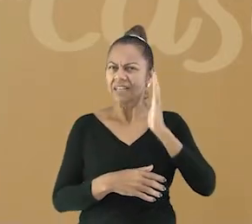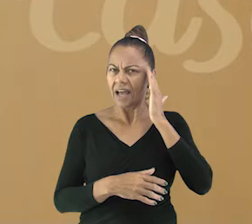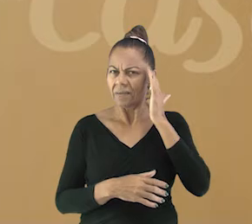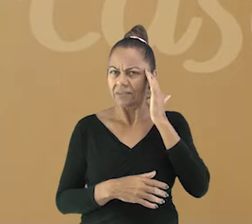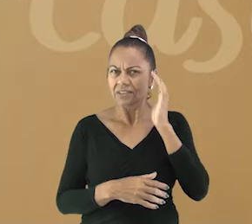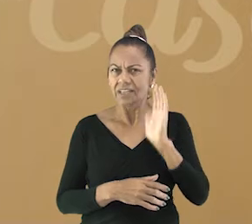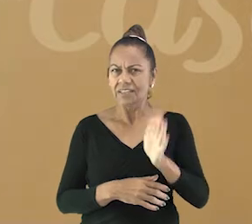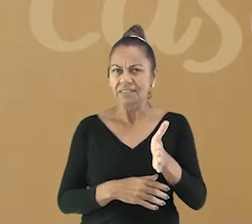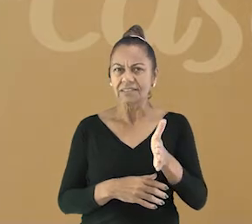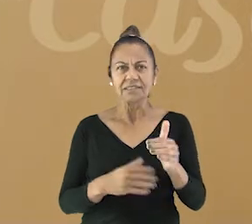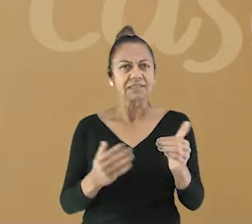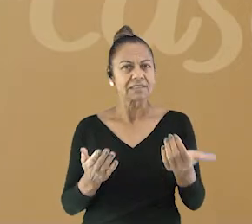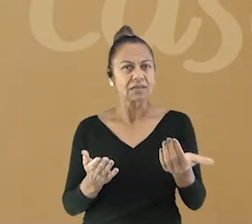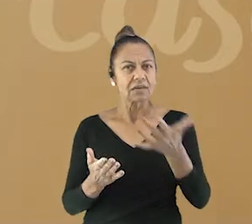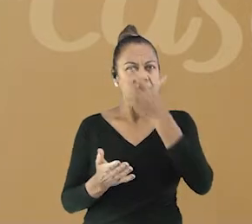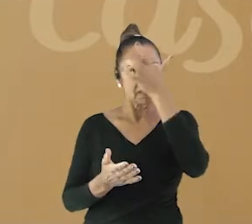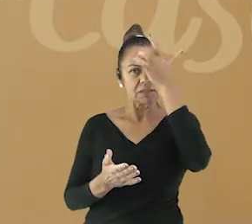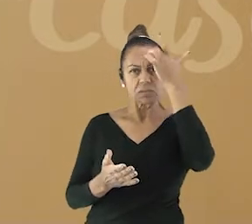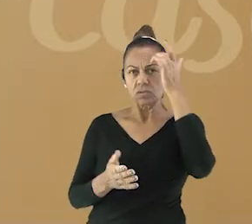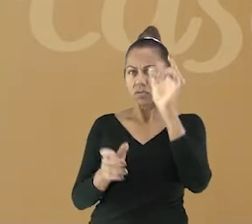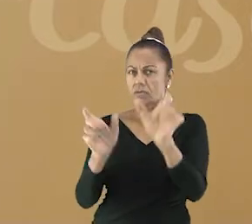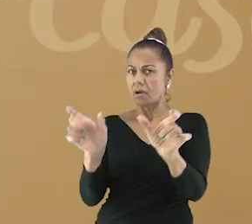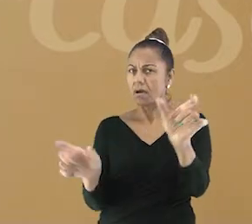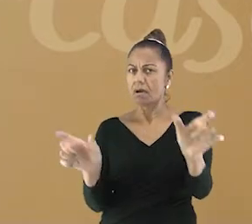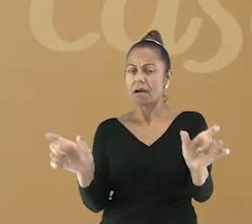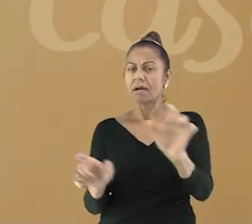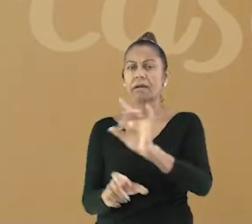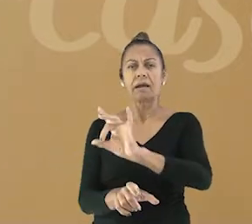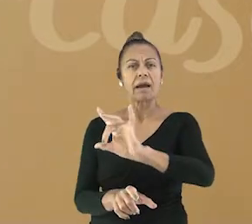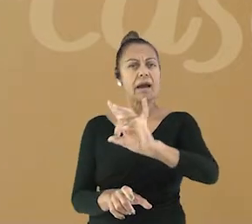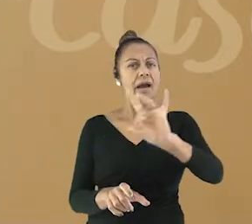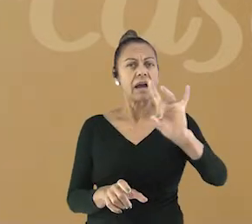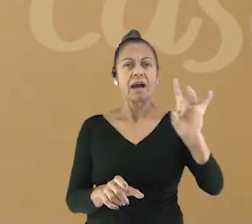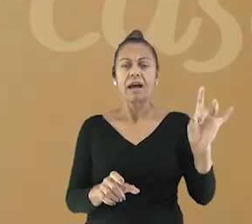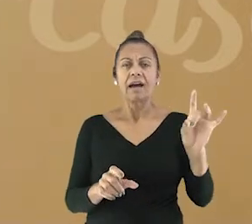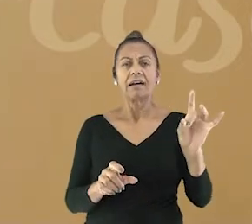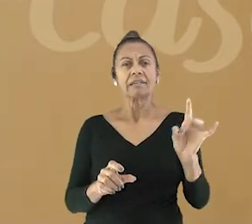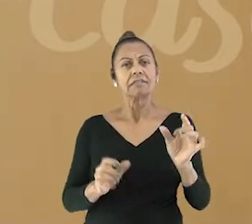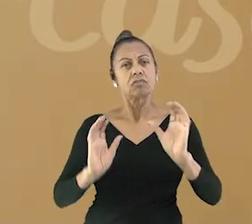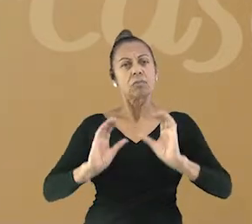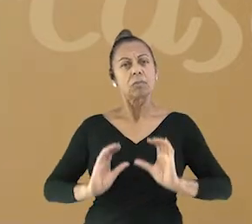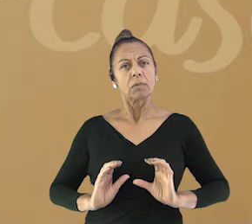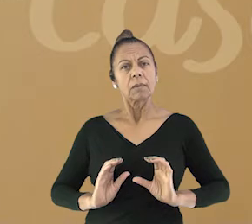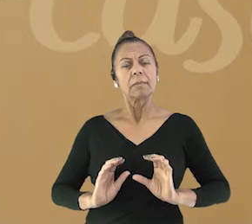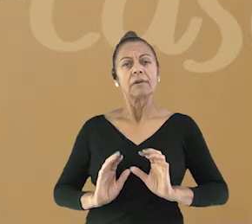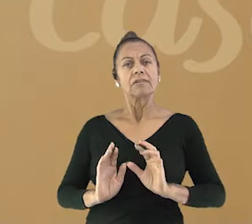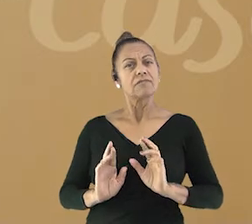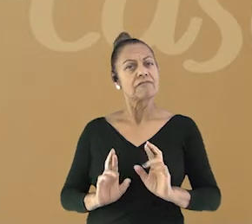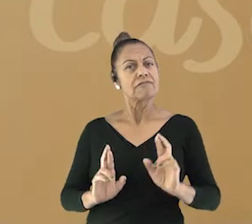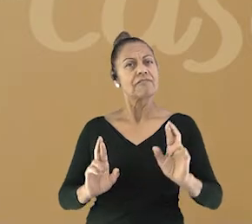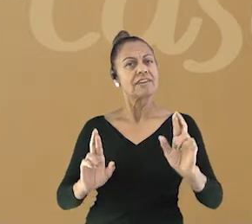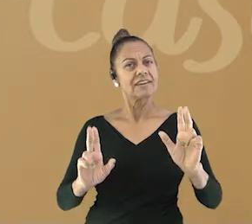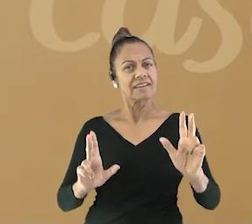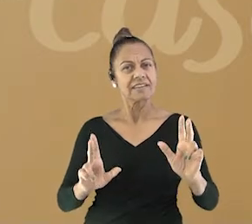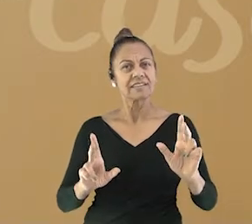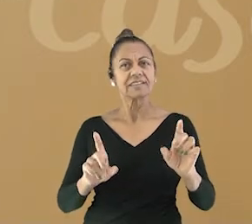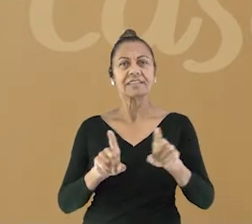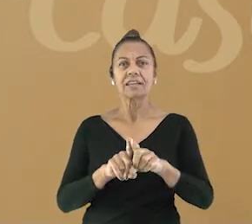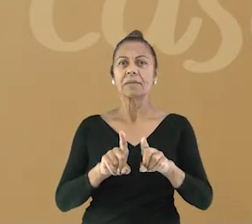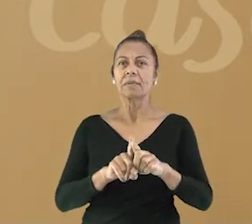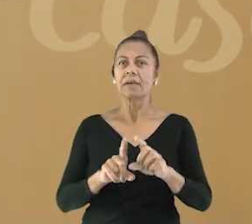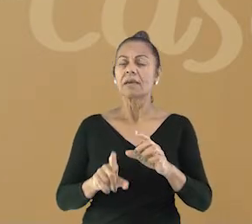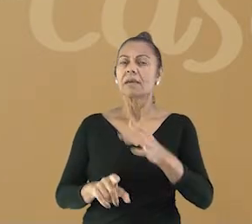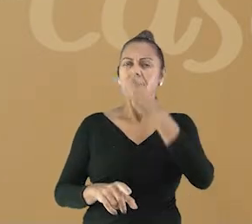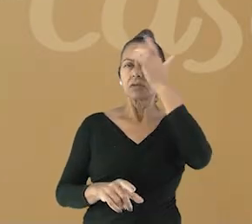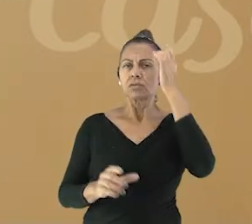Bom, as pessoas fazem coisas diferentes, de uma família para outra, ou até de um grupo de amigos. Podemos perceber que